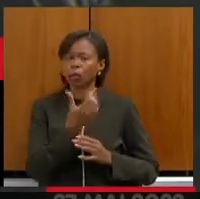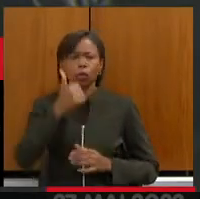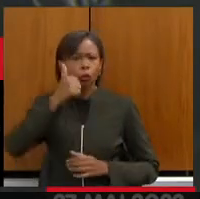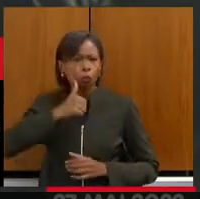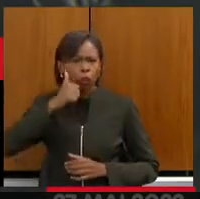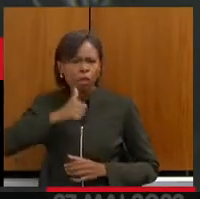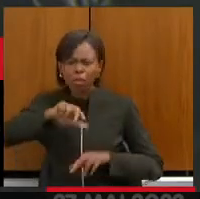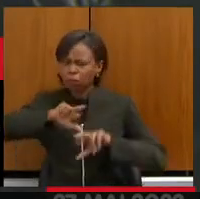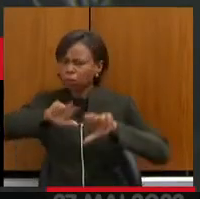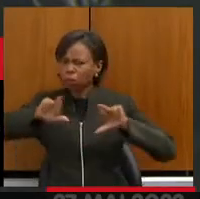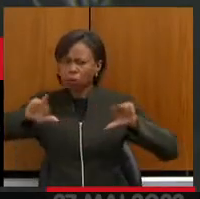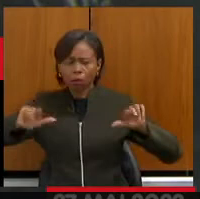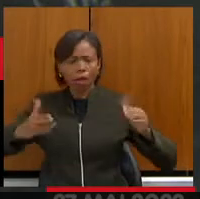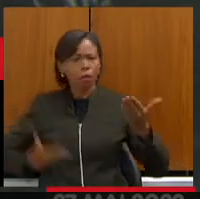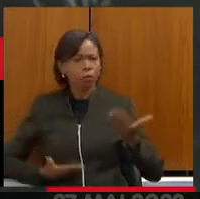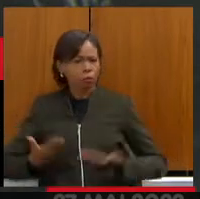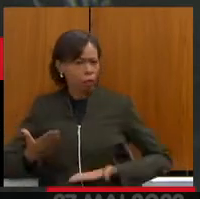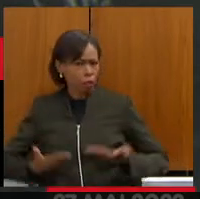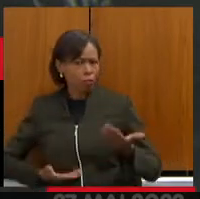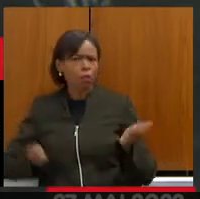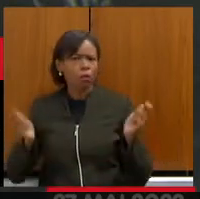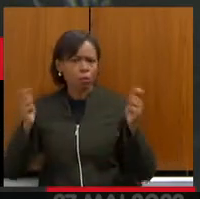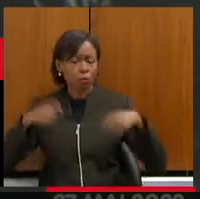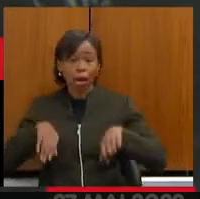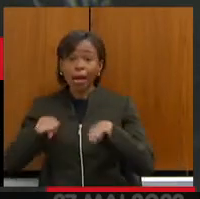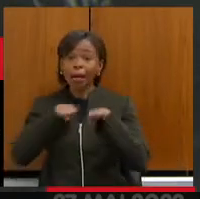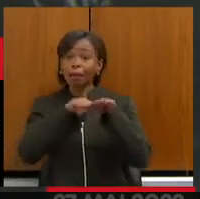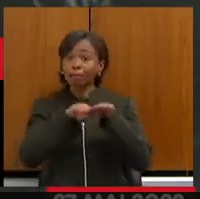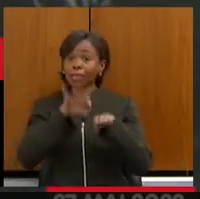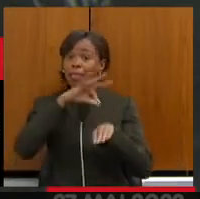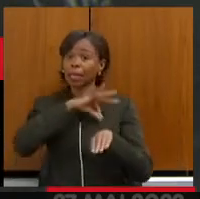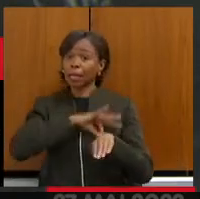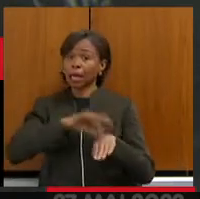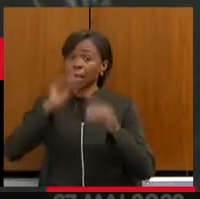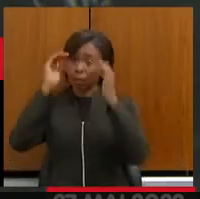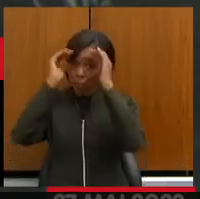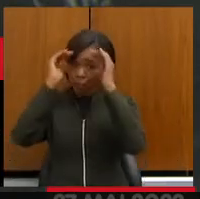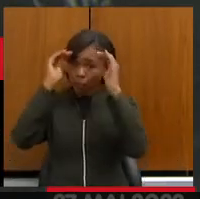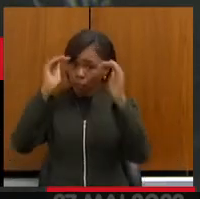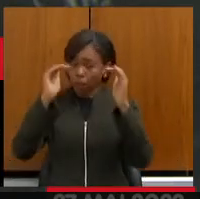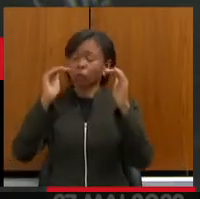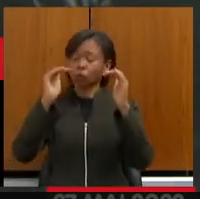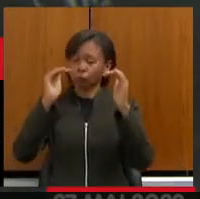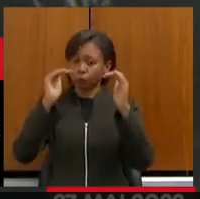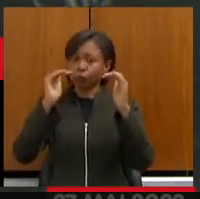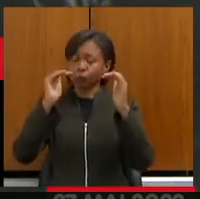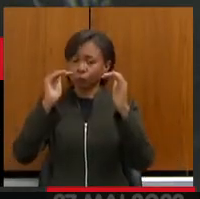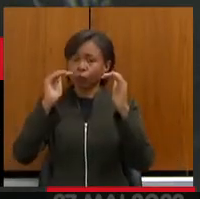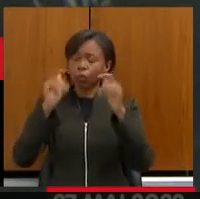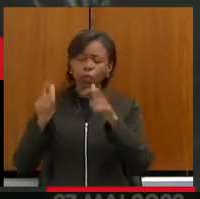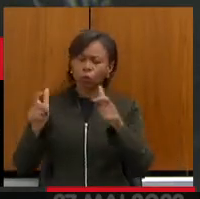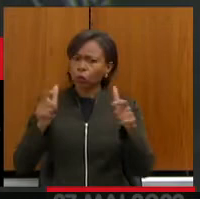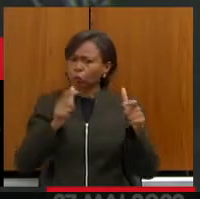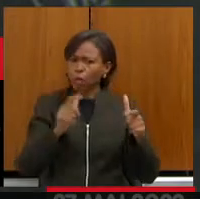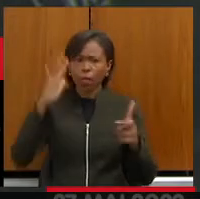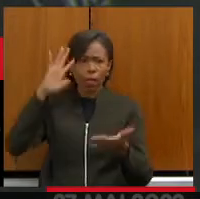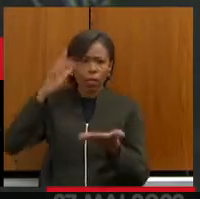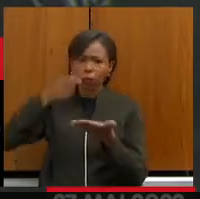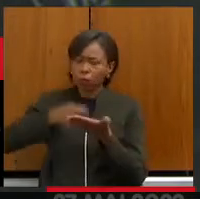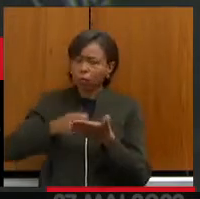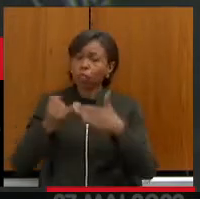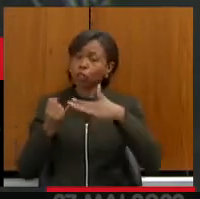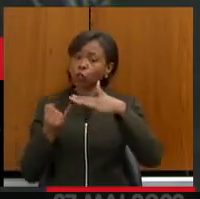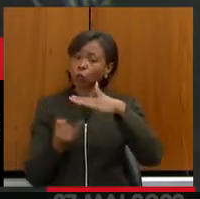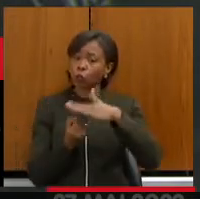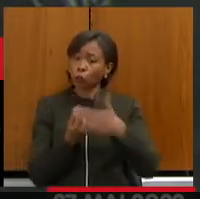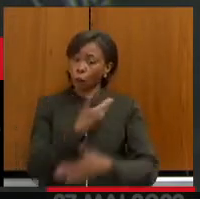tarefas e respeitando a Equidade de salários e ocupação de espaços de decisão Em todas as instituições públicas